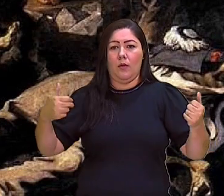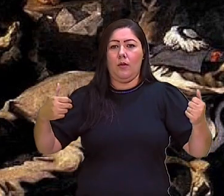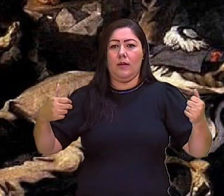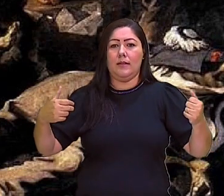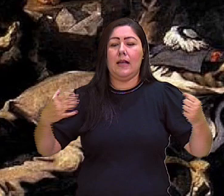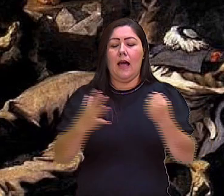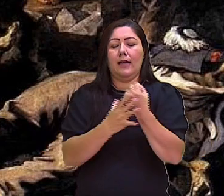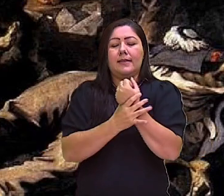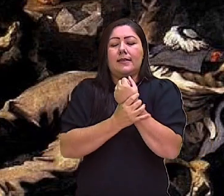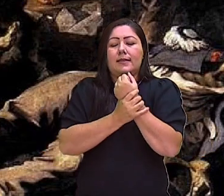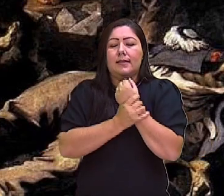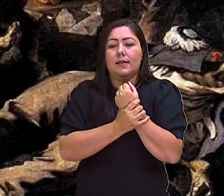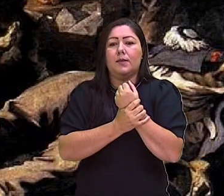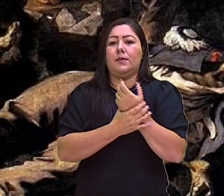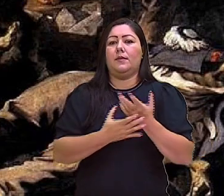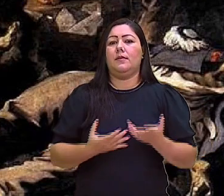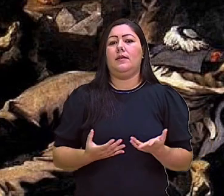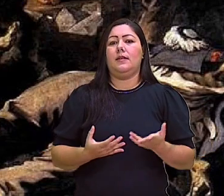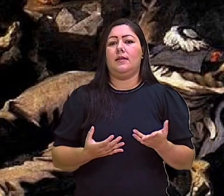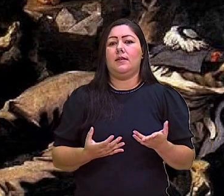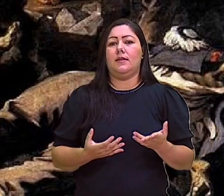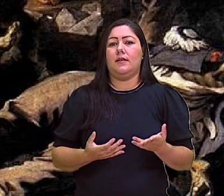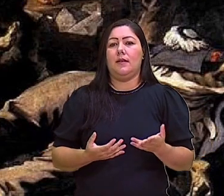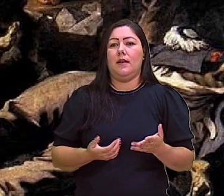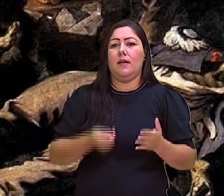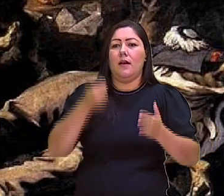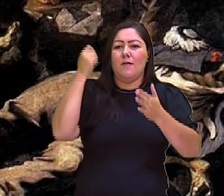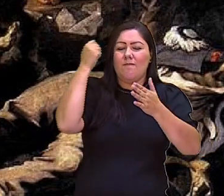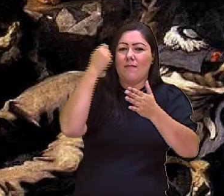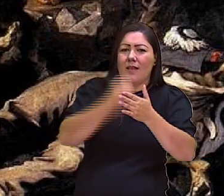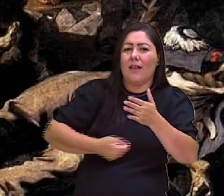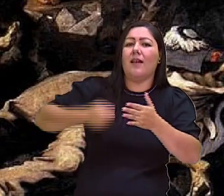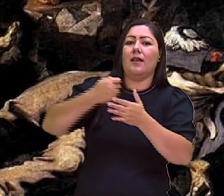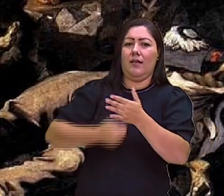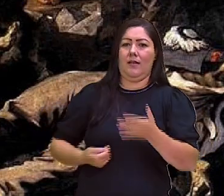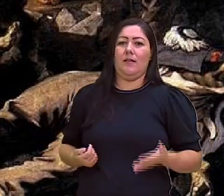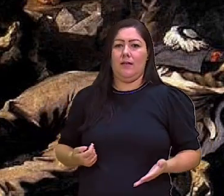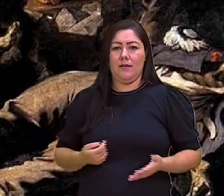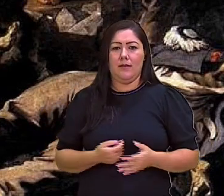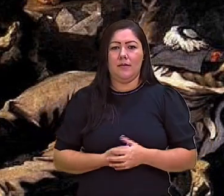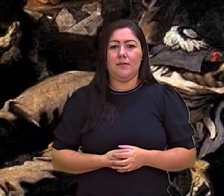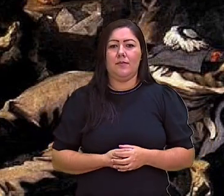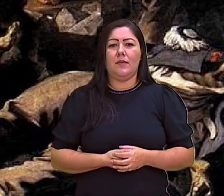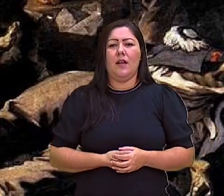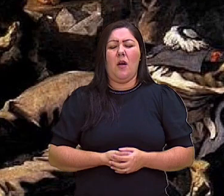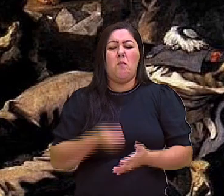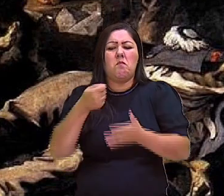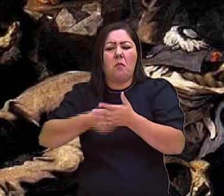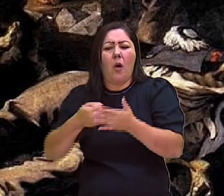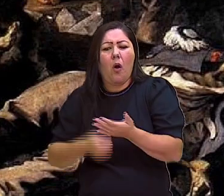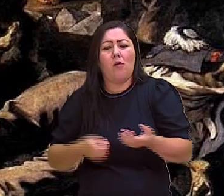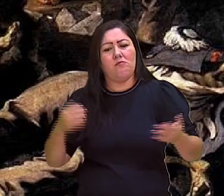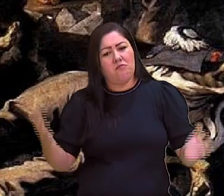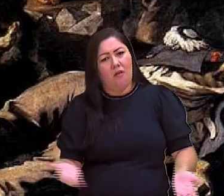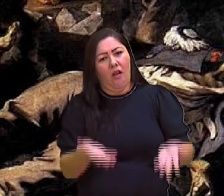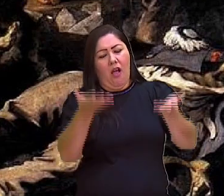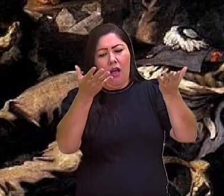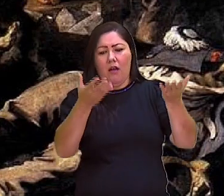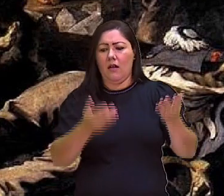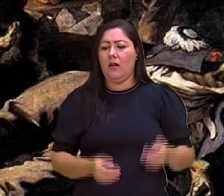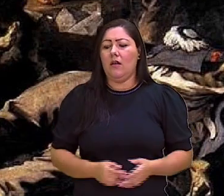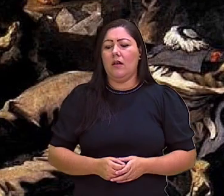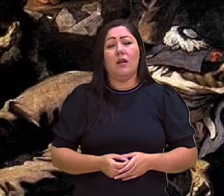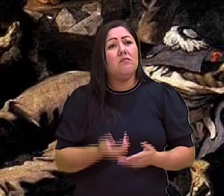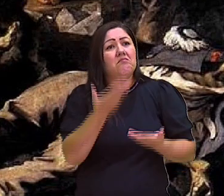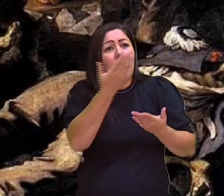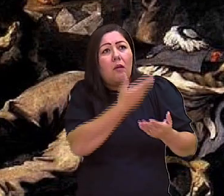opressão. Agora, o homem pode eleger o seu representante, cobrar ações para o povo e que